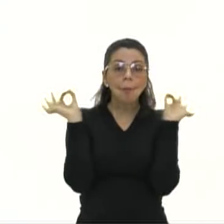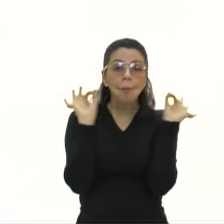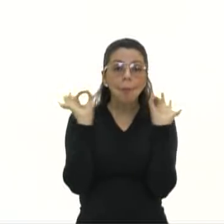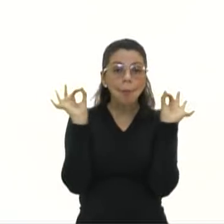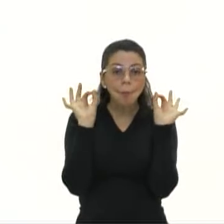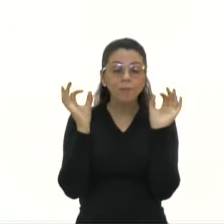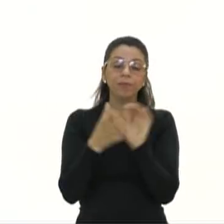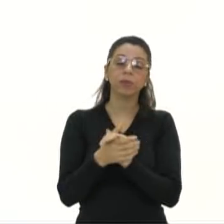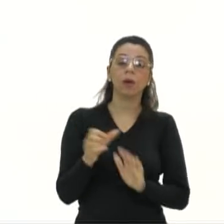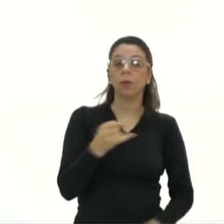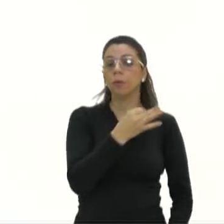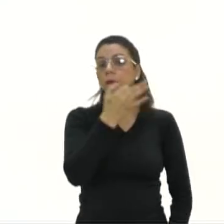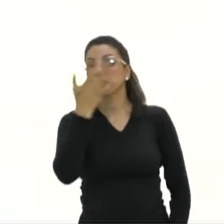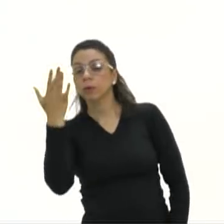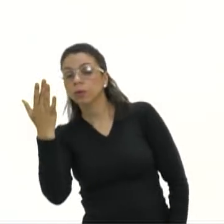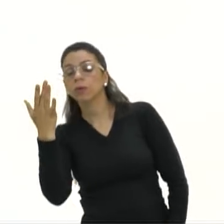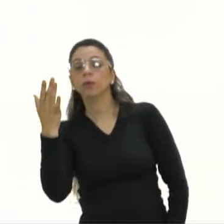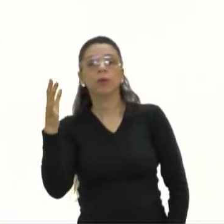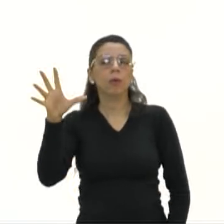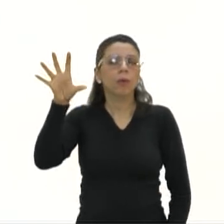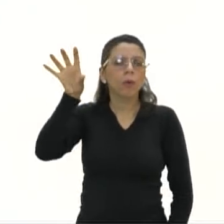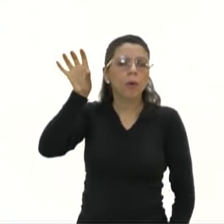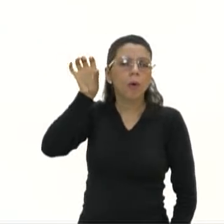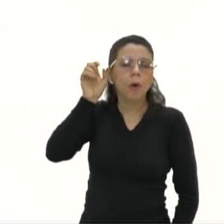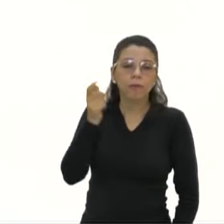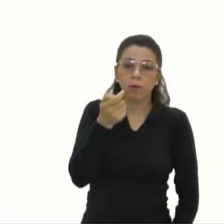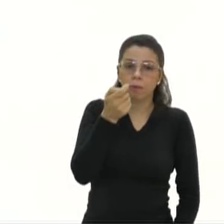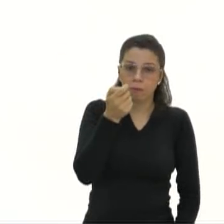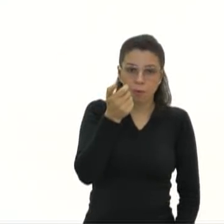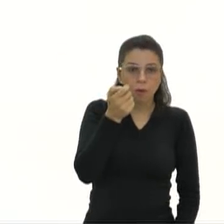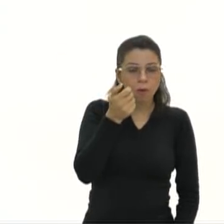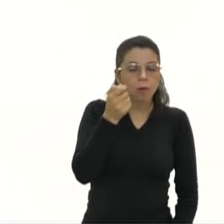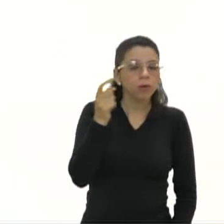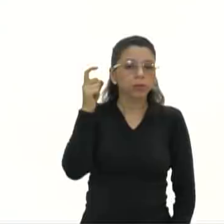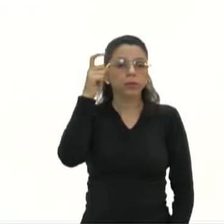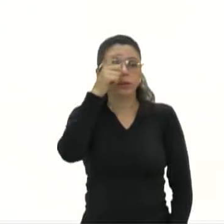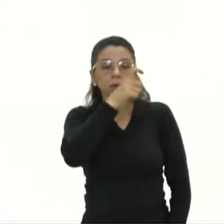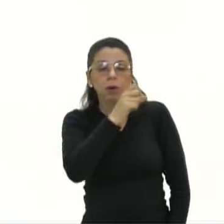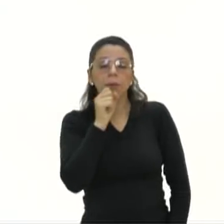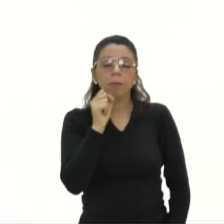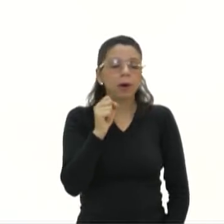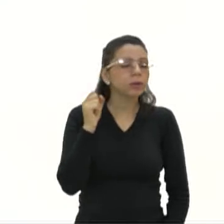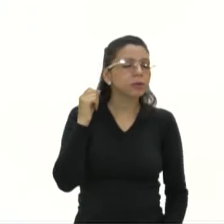perda parcial, elas escutam com uma certa dificuldade, elas podem ter chiado nesse ouvido.